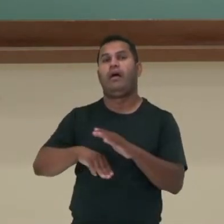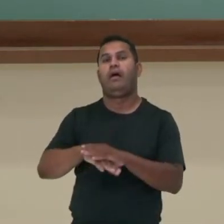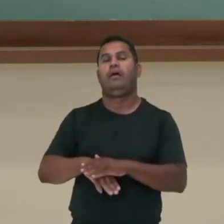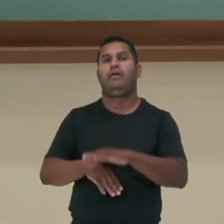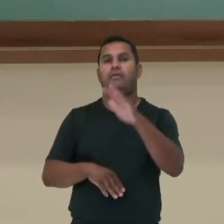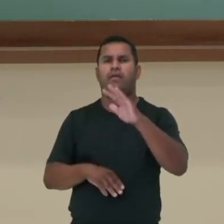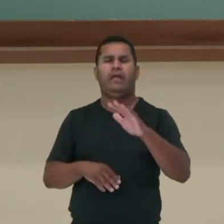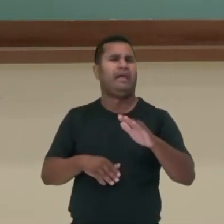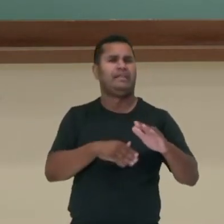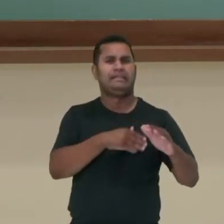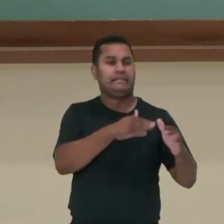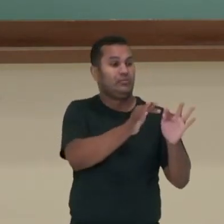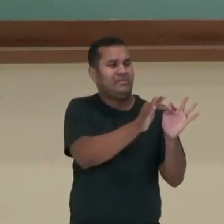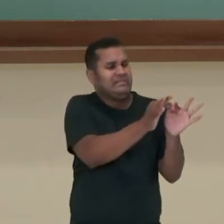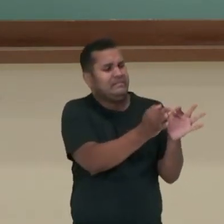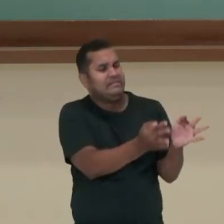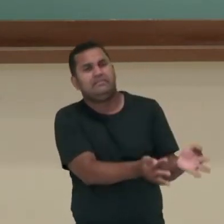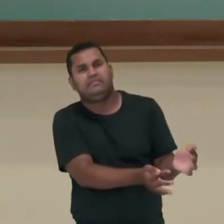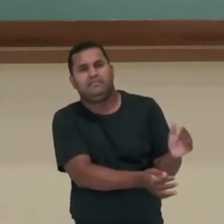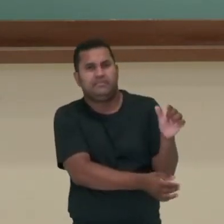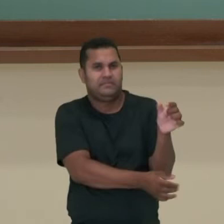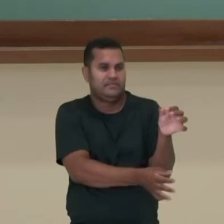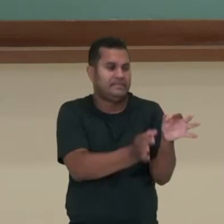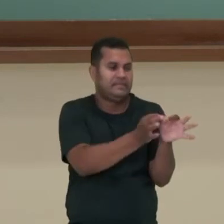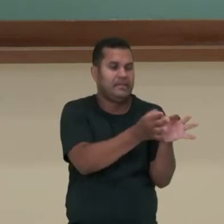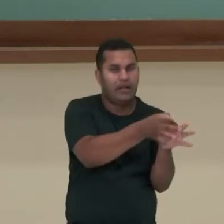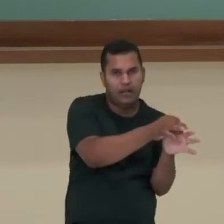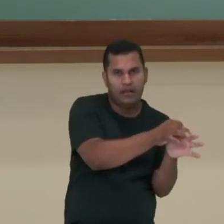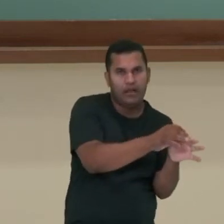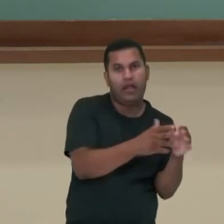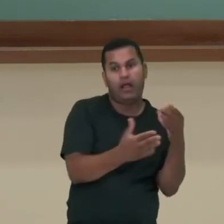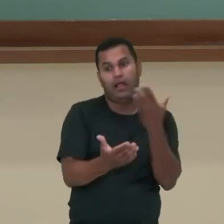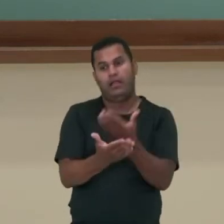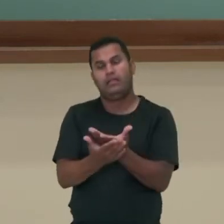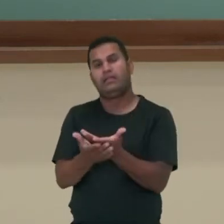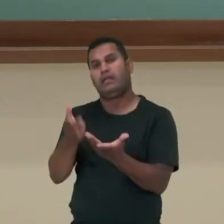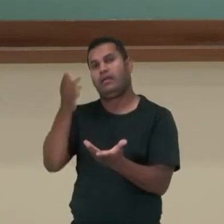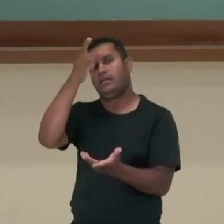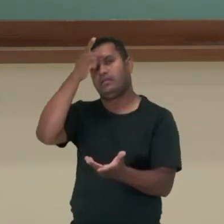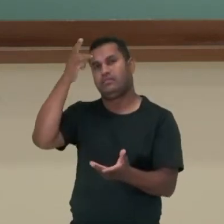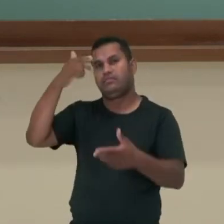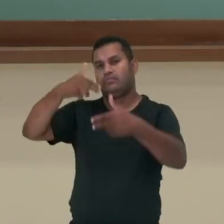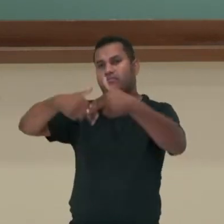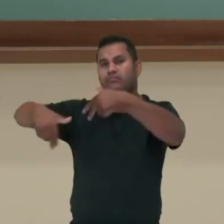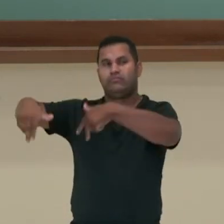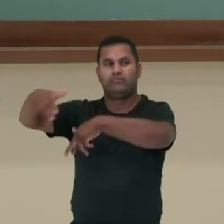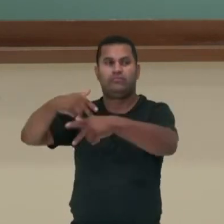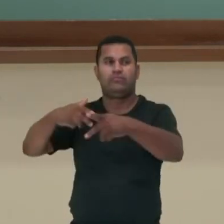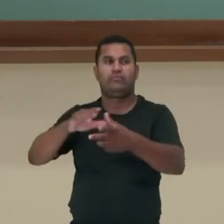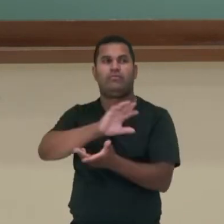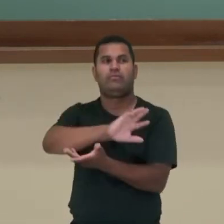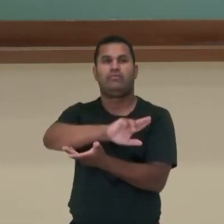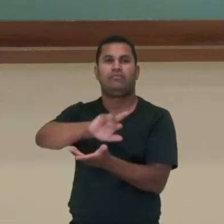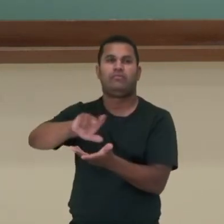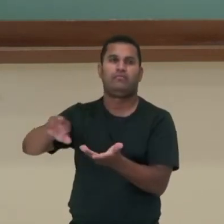nós temos em maior quantidade. Temos outros elementos? Sim, mas em maior quantidade nós temos